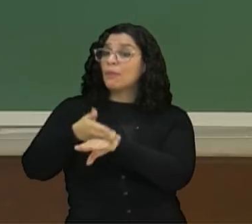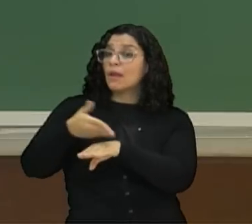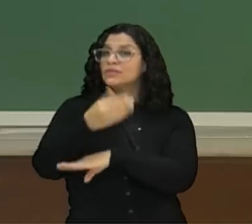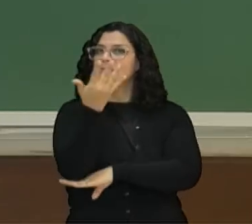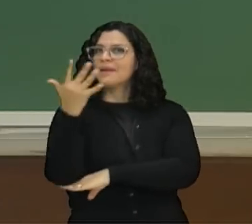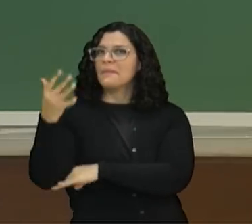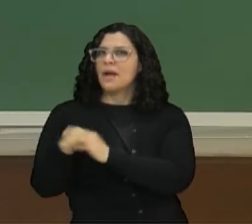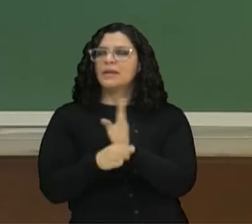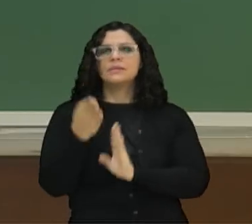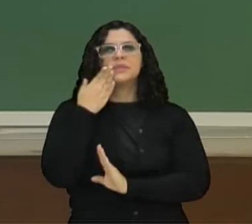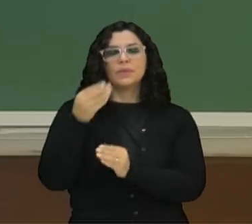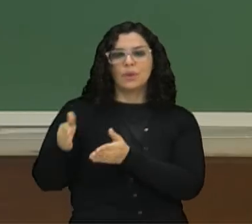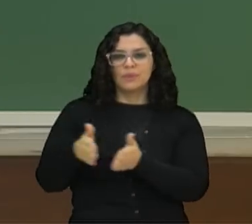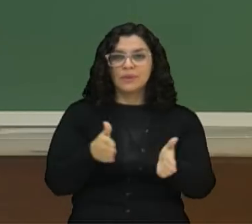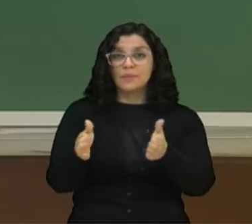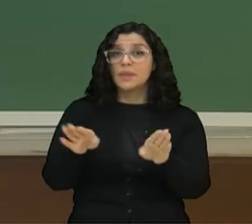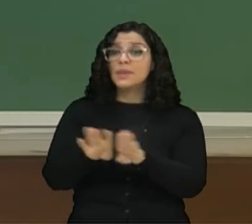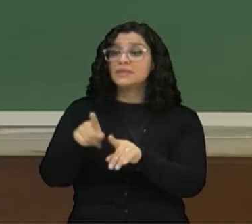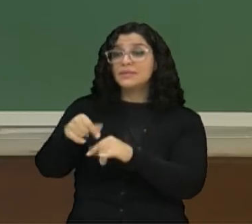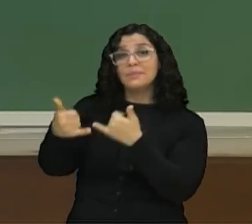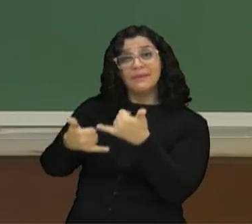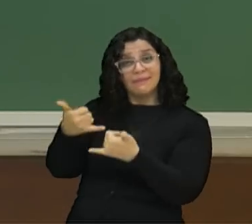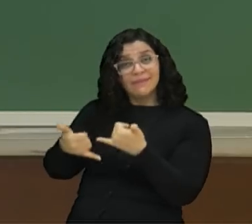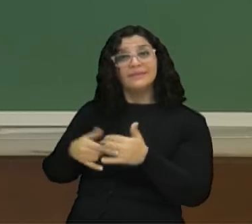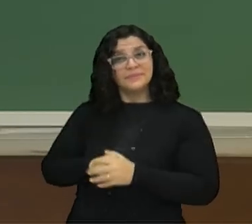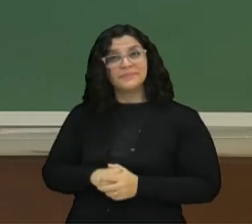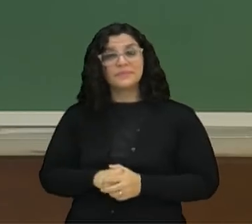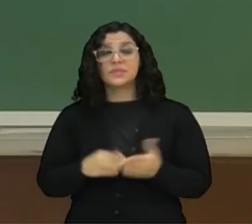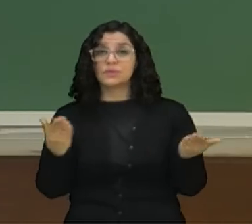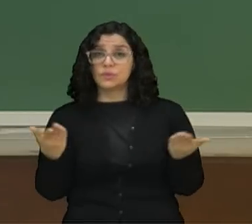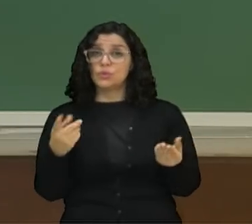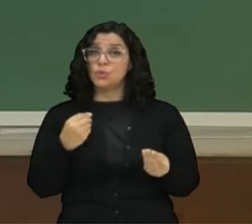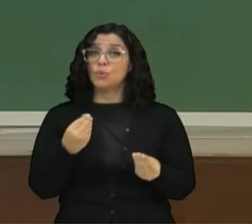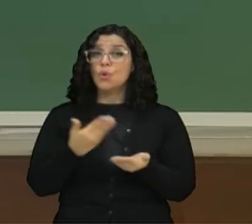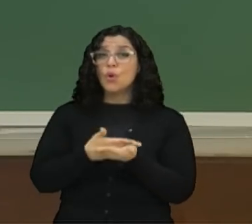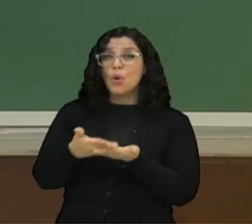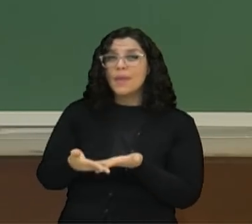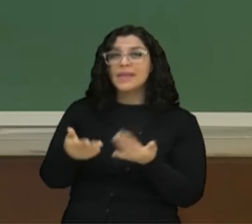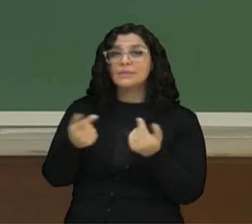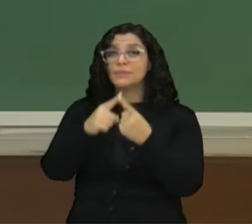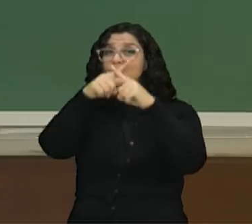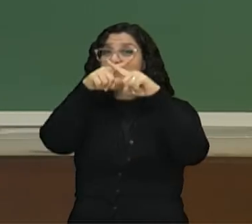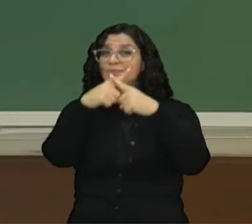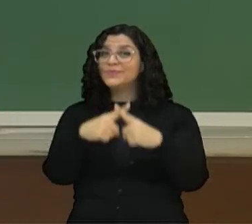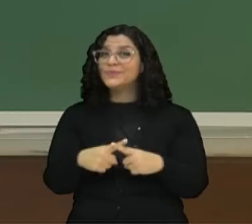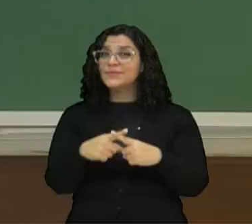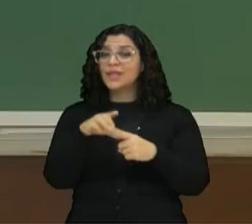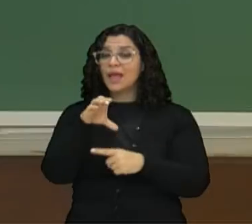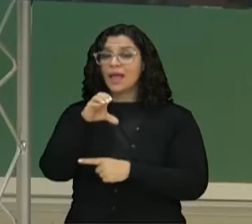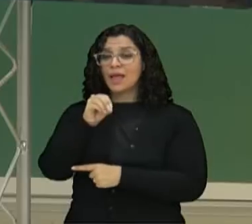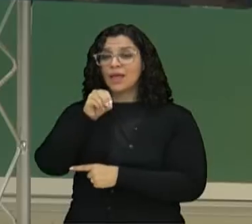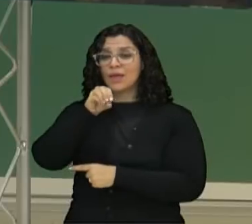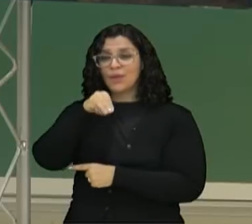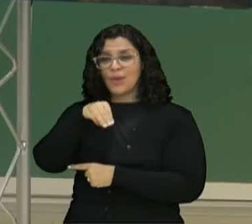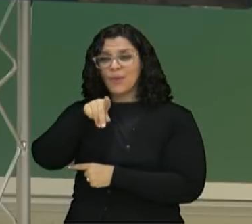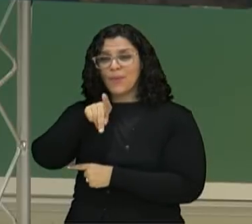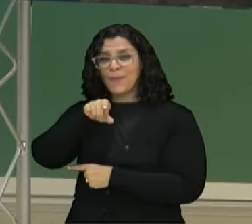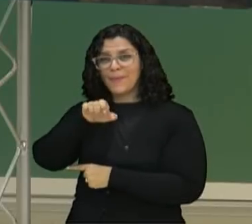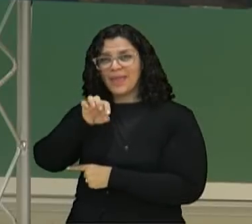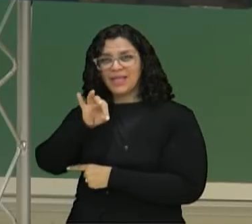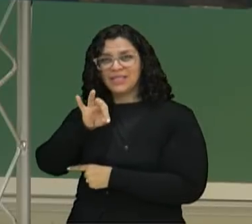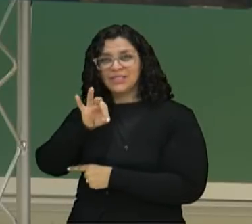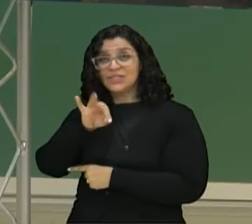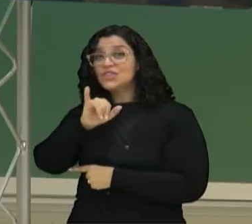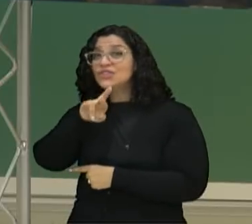se orientar, mas também usaram isso como uma brincadeira. E quando existe essa questão do competitivo, né, torna tudo mais interessante,